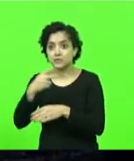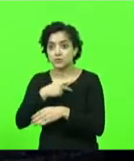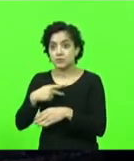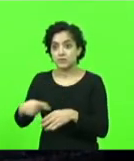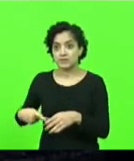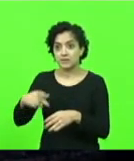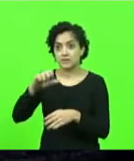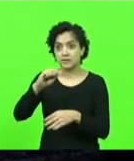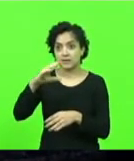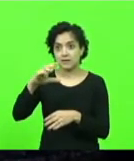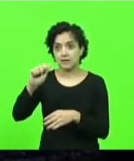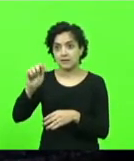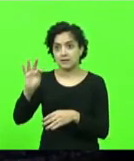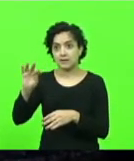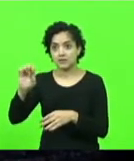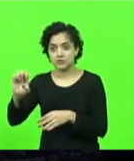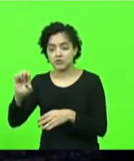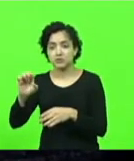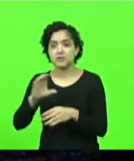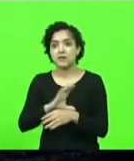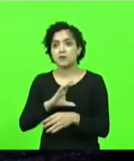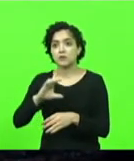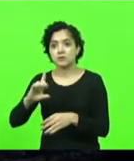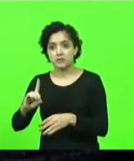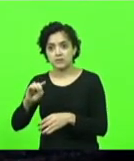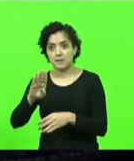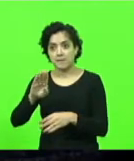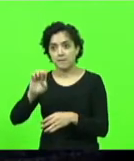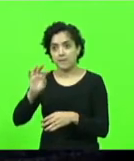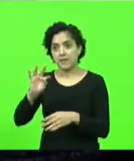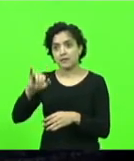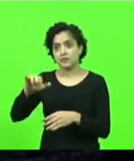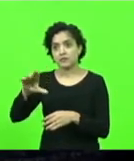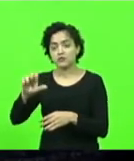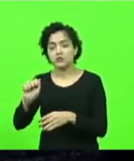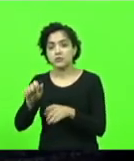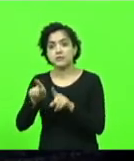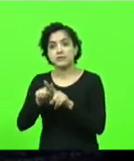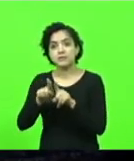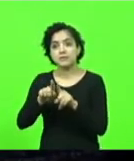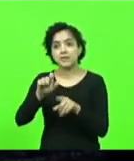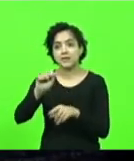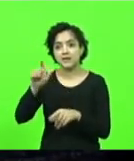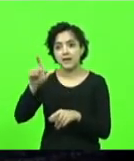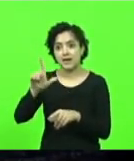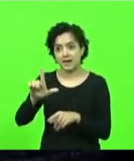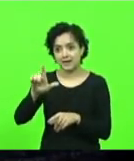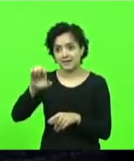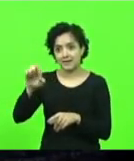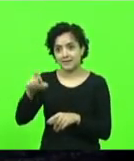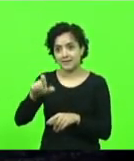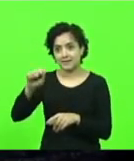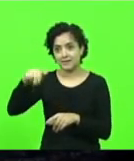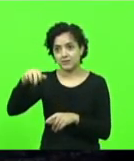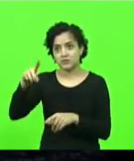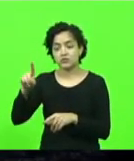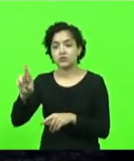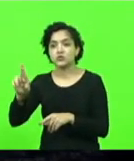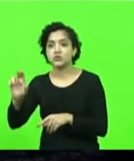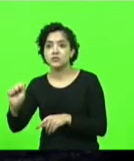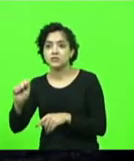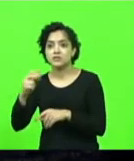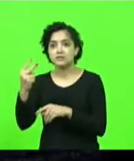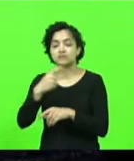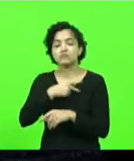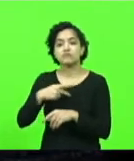Katy e a Betina coordenadora da Kátia mulheres sem também Alexandra vice-presidente da